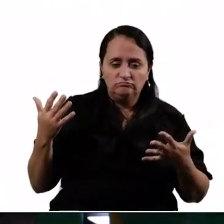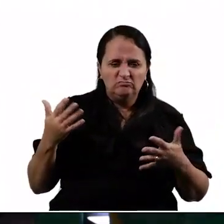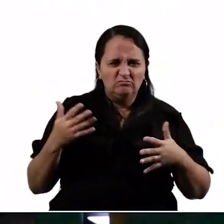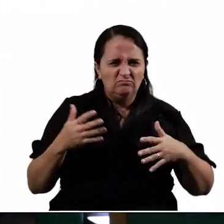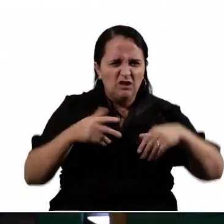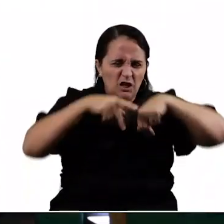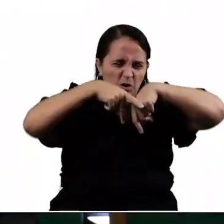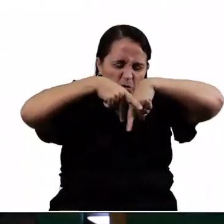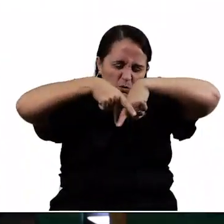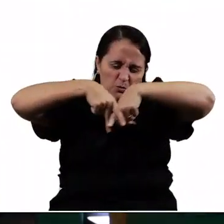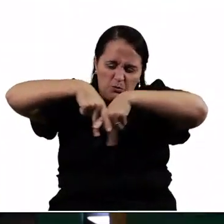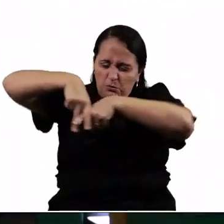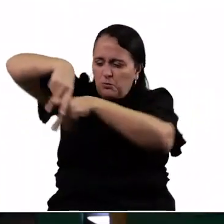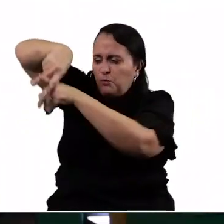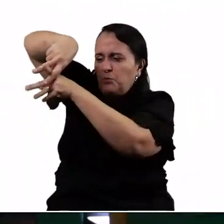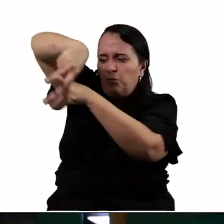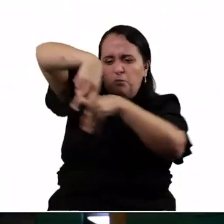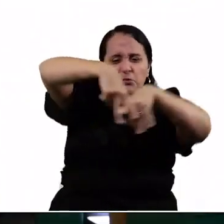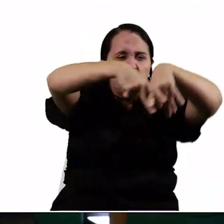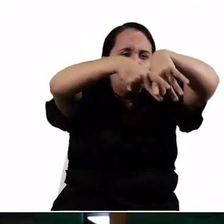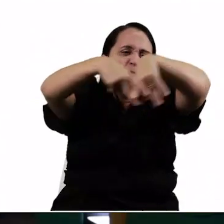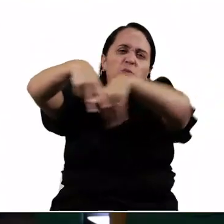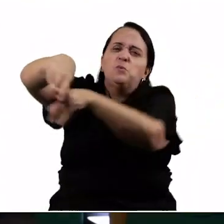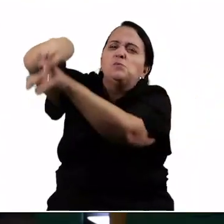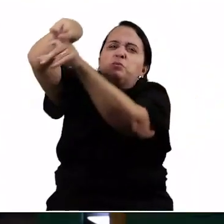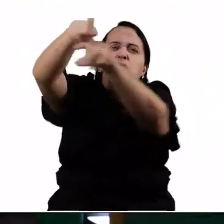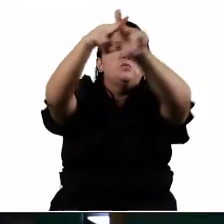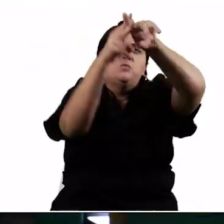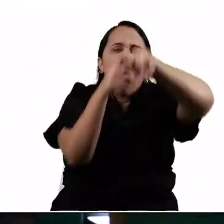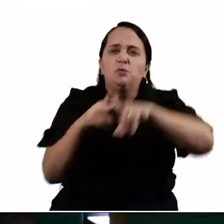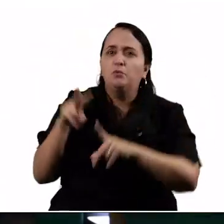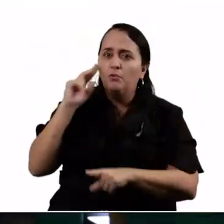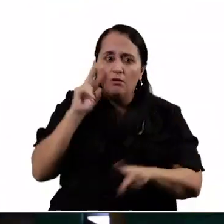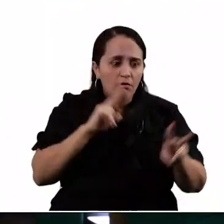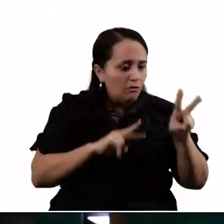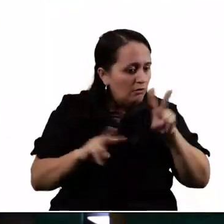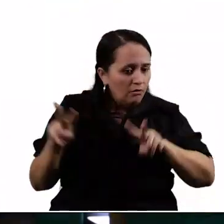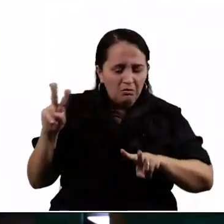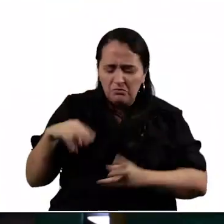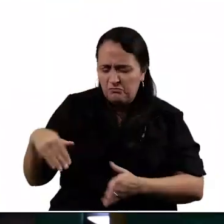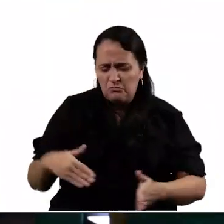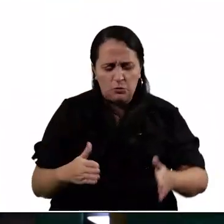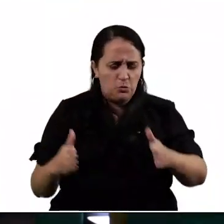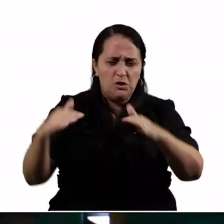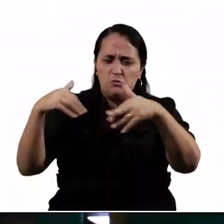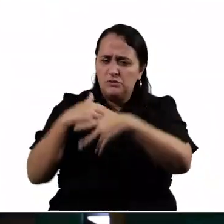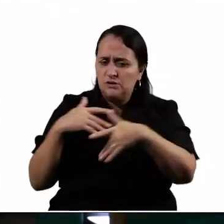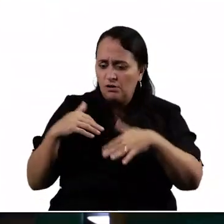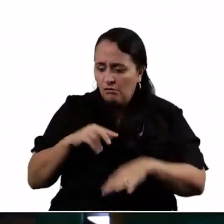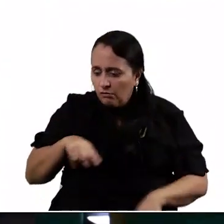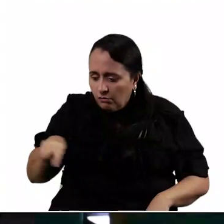e ele saiu voando naquela vassoura e passava por montanhas por rios e por cidades